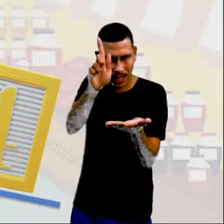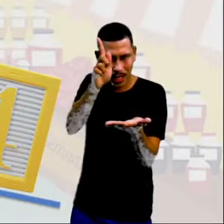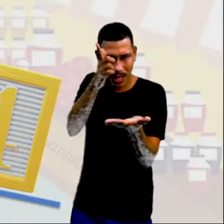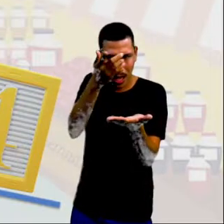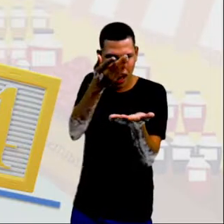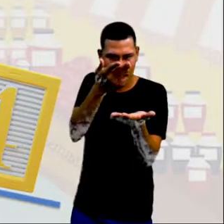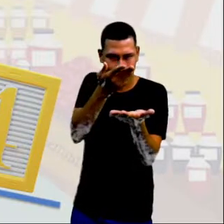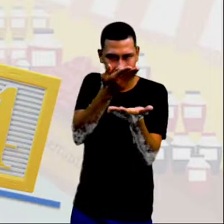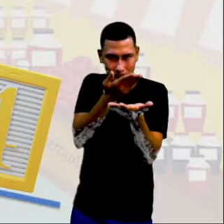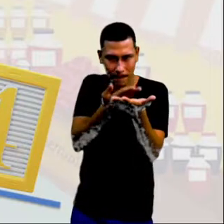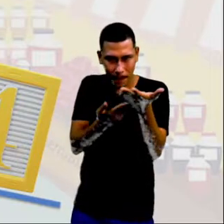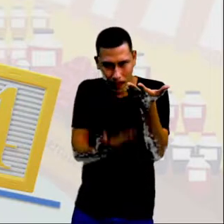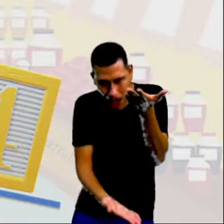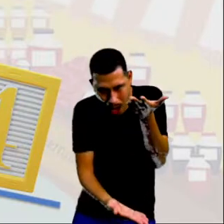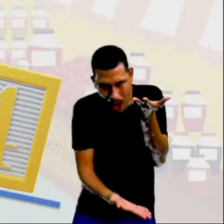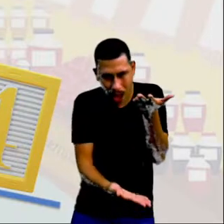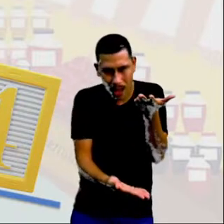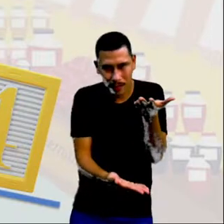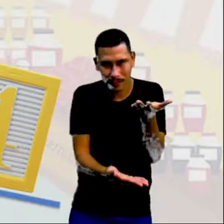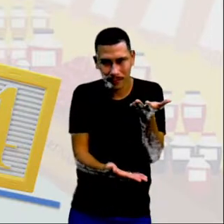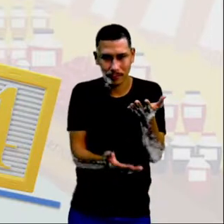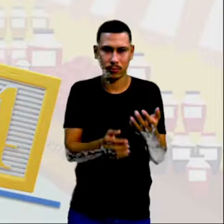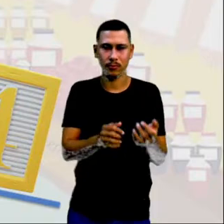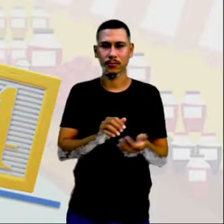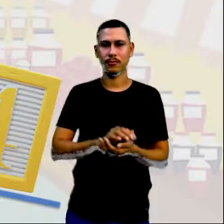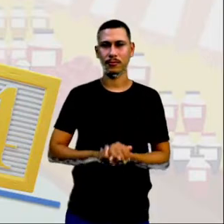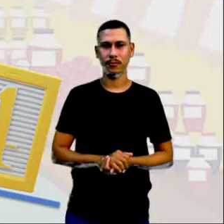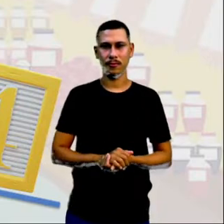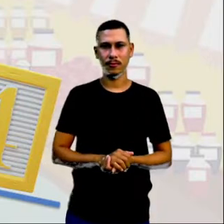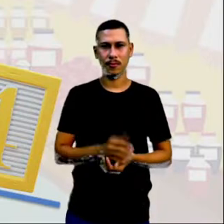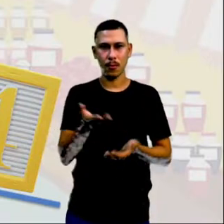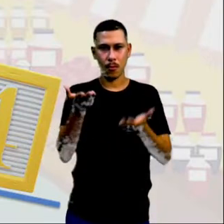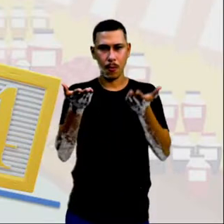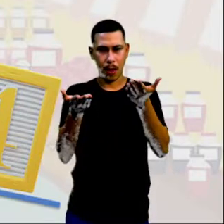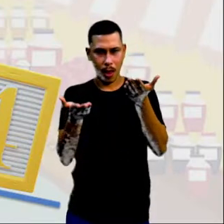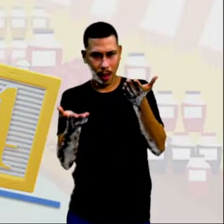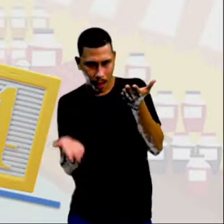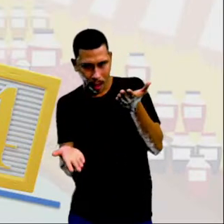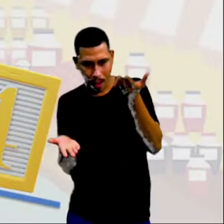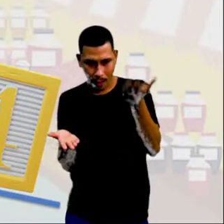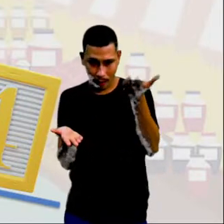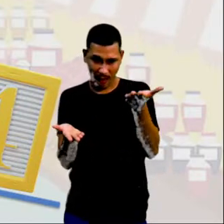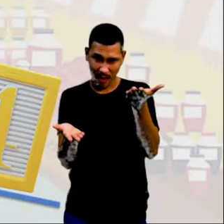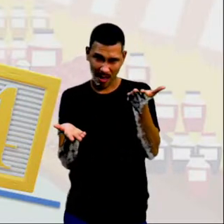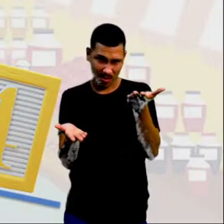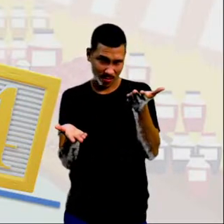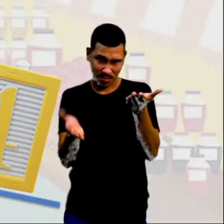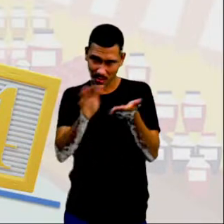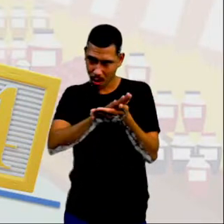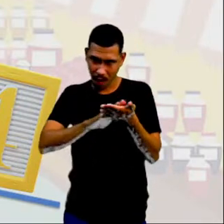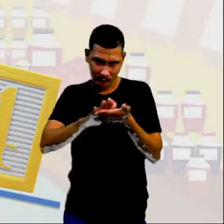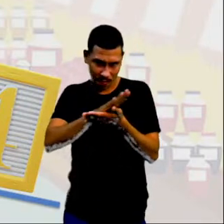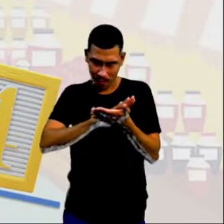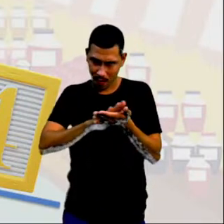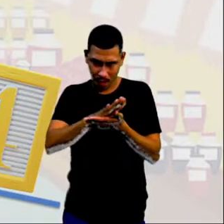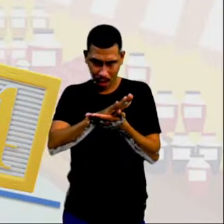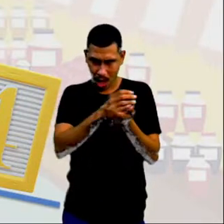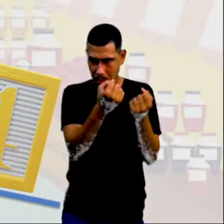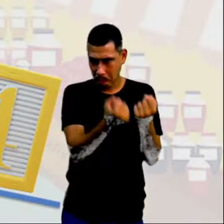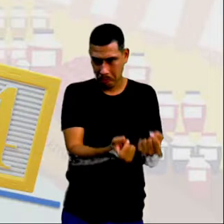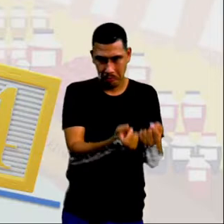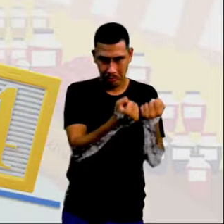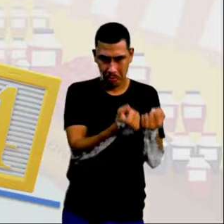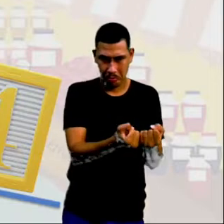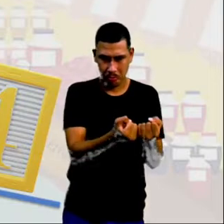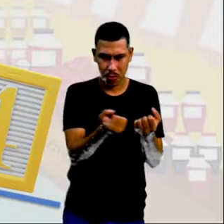tá certo? Do outro lado, a gente não tem nada de massa, nada de peso, tá bom? Então, a